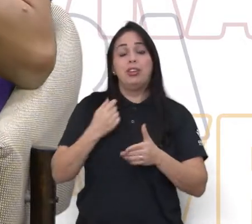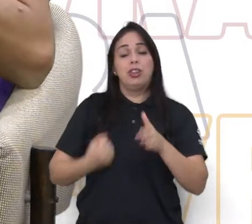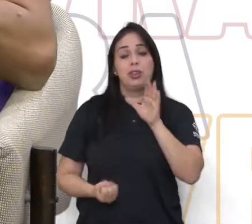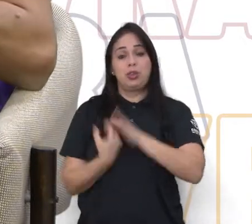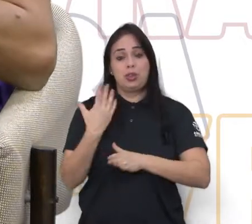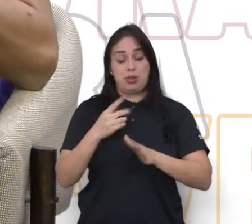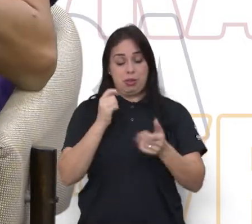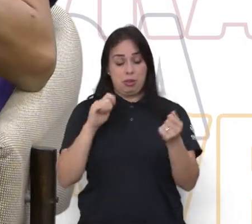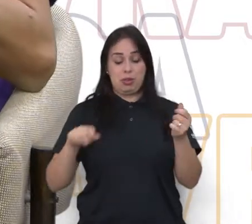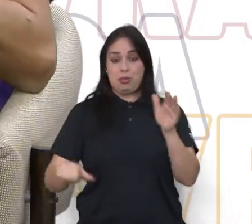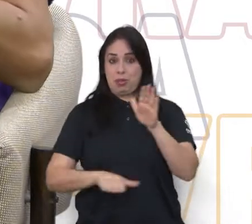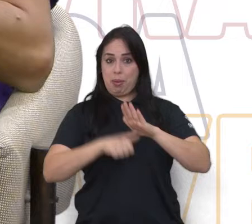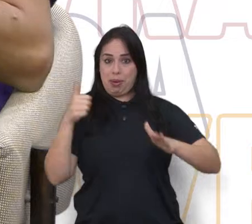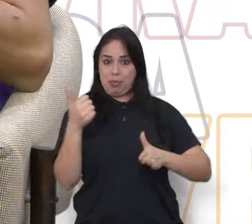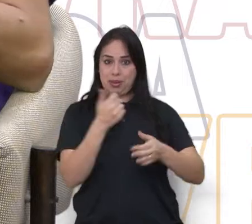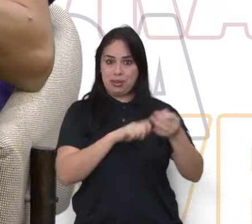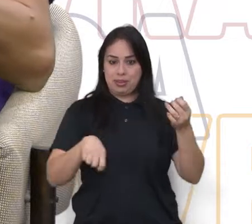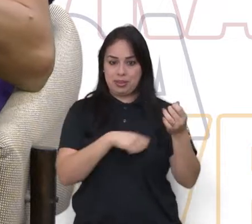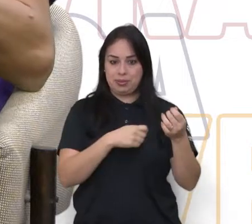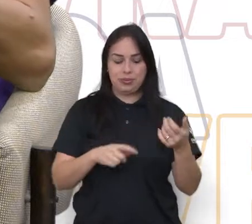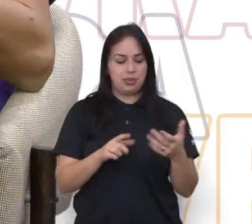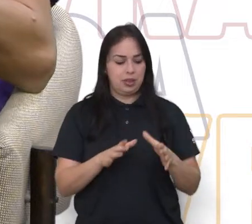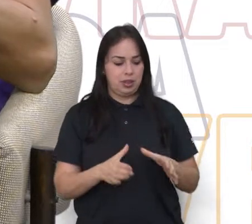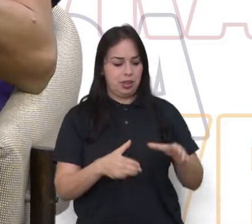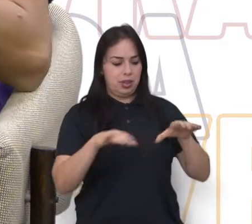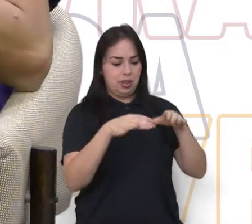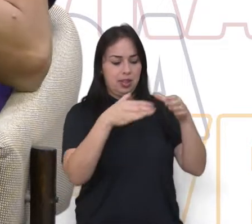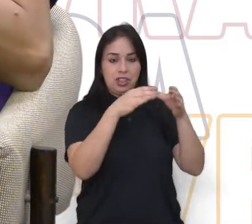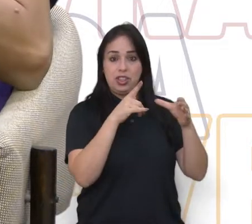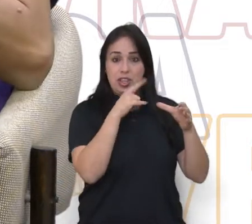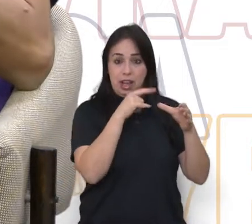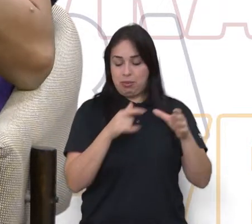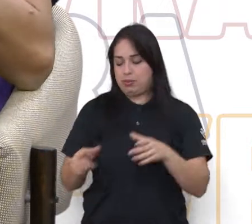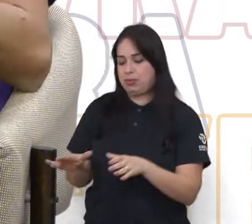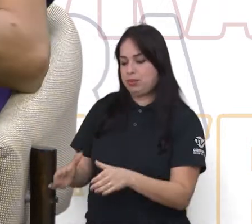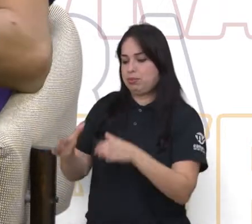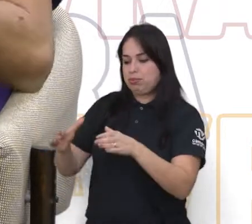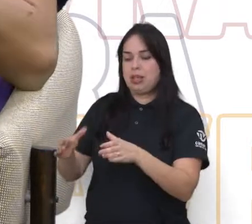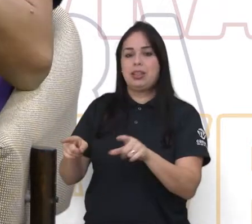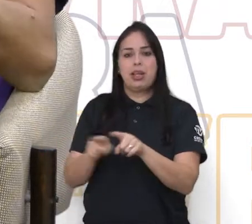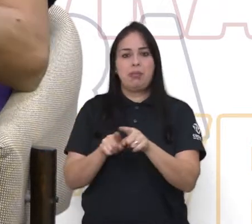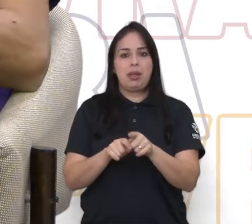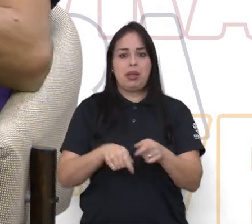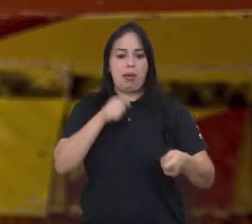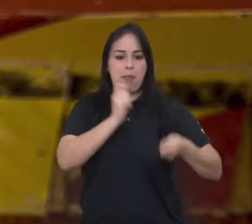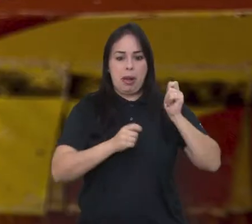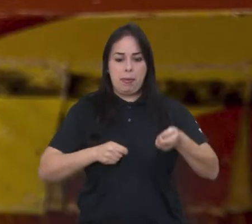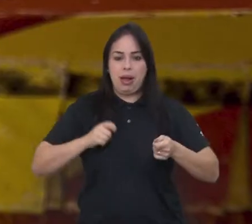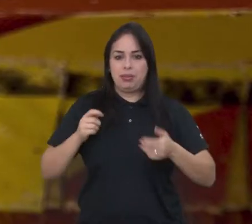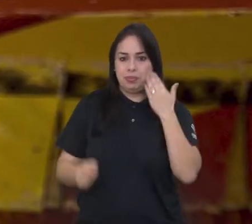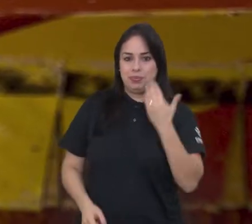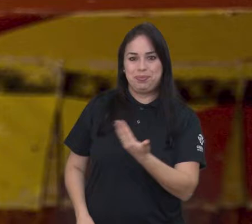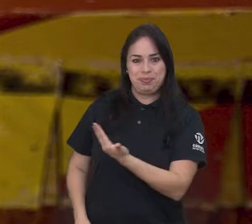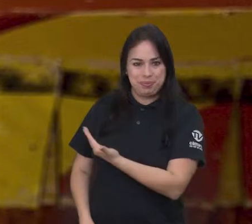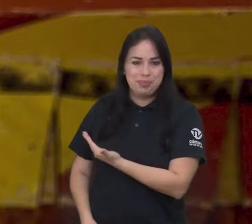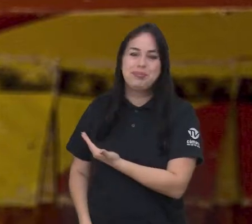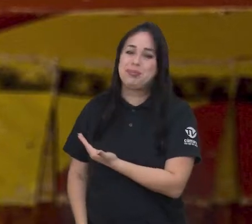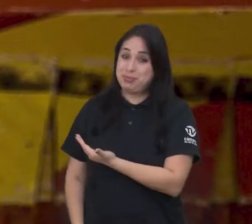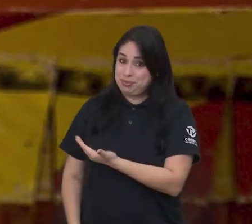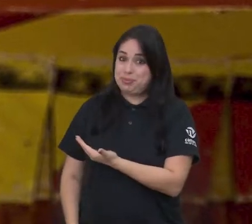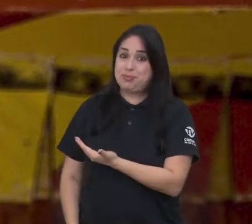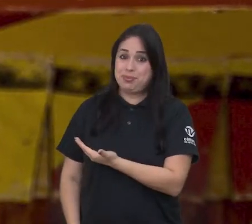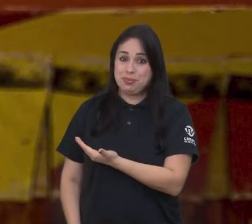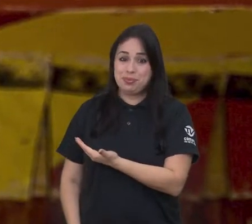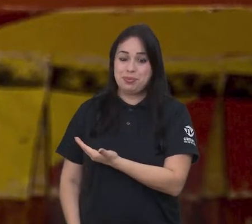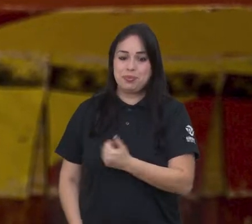gente construiu os primeiros instrumentos musicais. Então era latão, galãozinho e as baquetas feitas com cabos de vassoura, resto